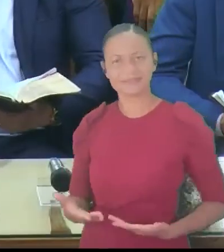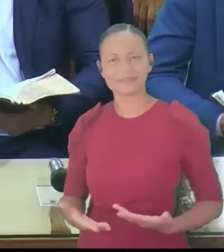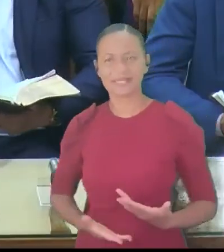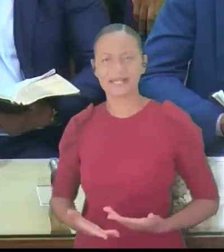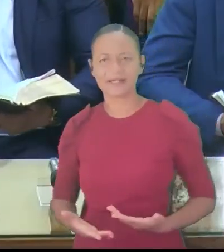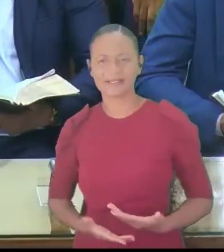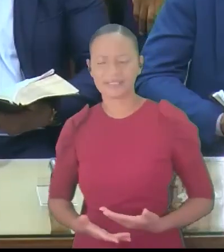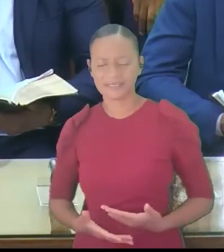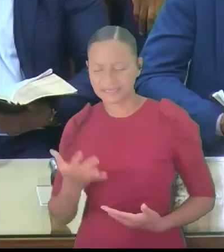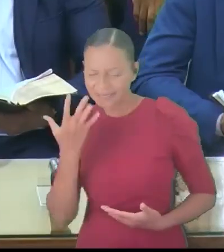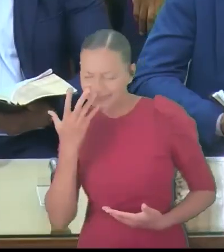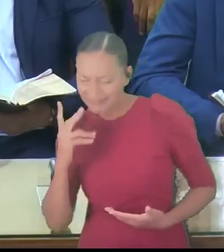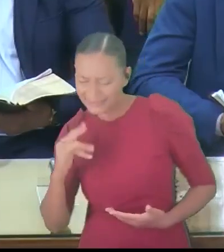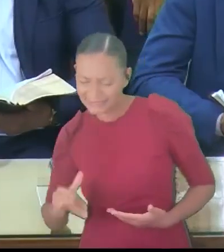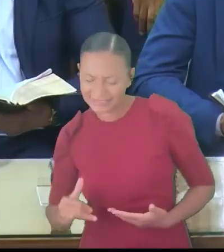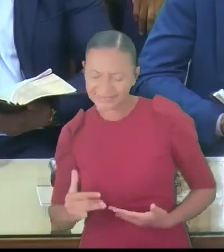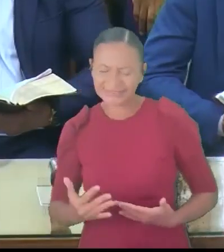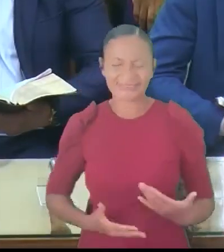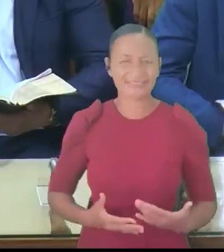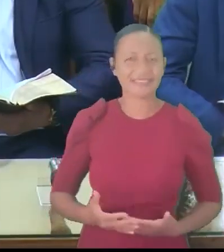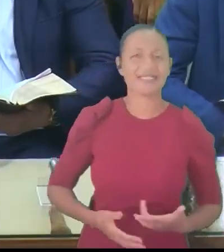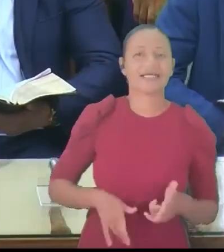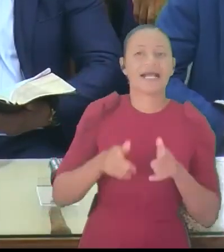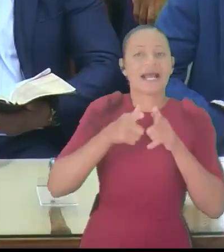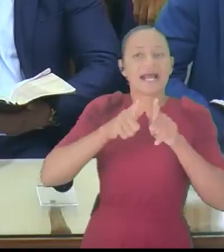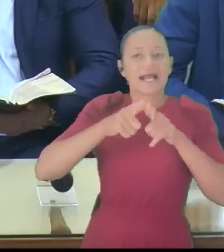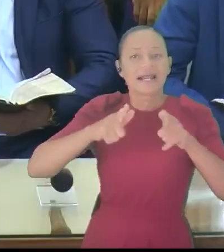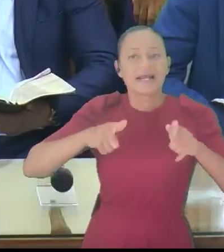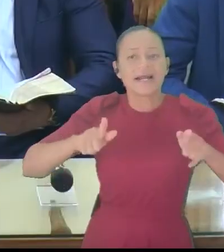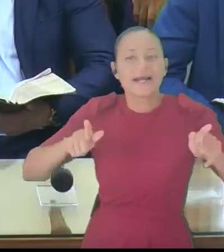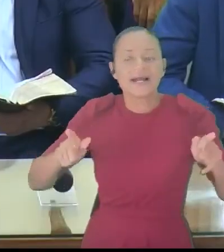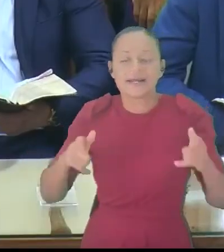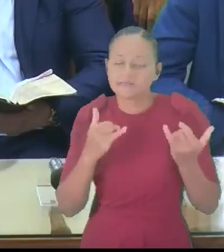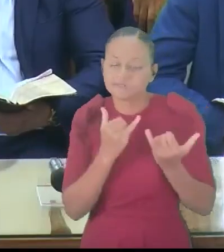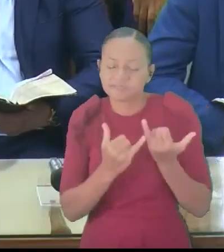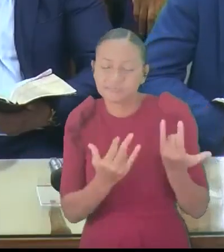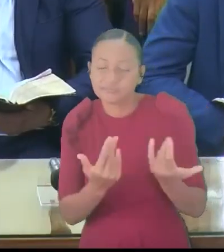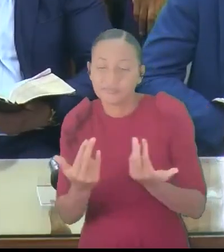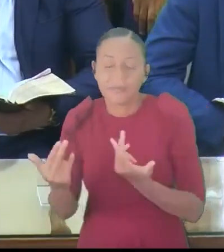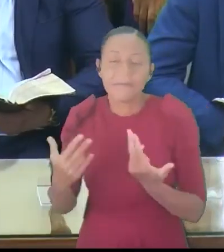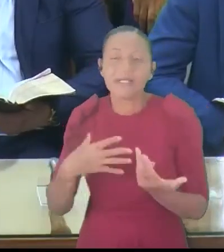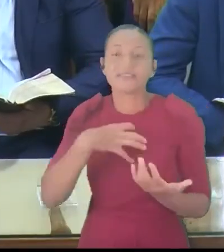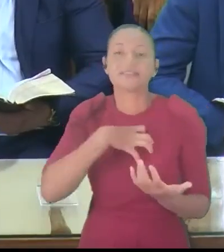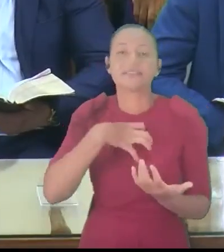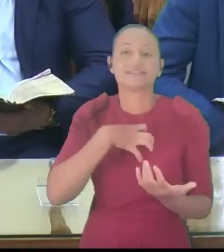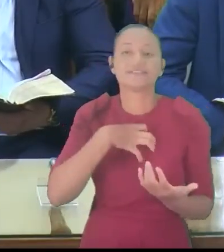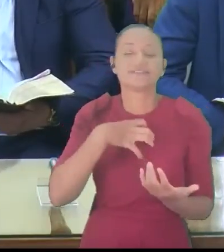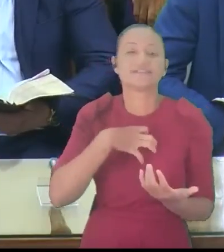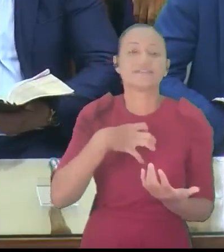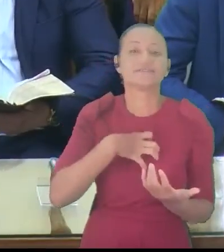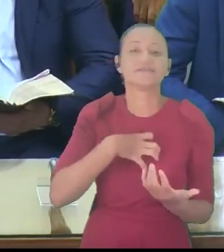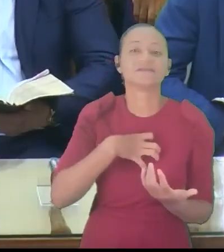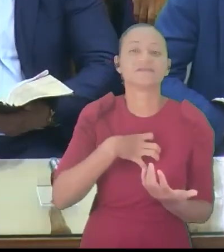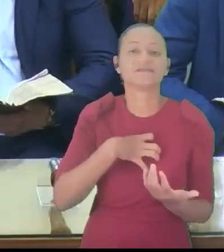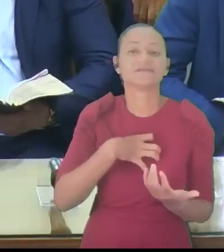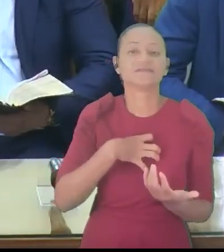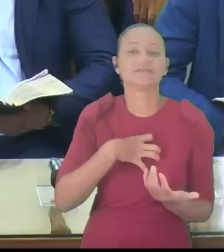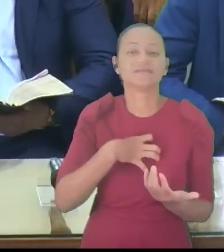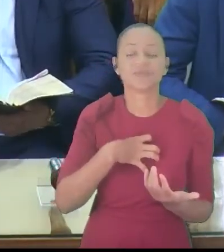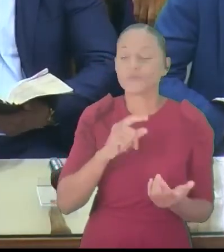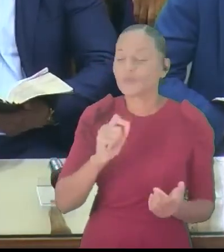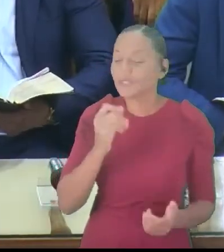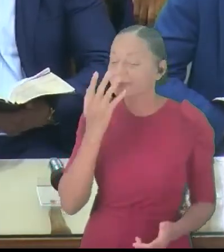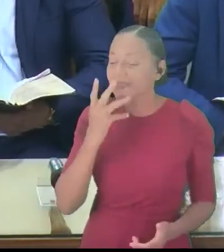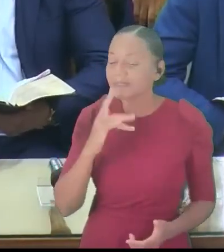de criança para criado? A gramática é quase a mesma, mas o sentido. O que é uma